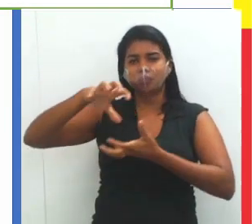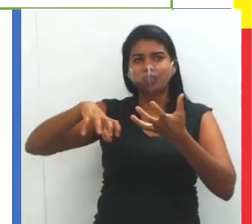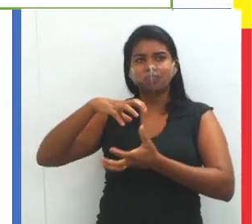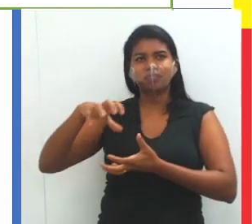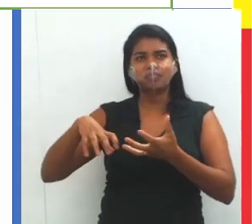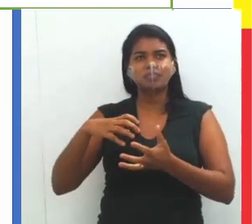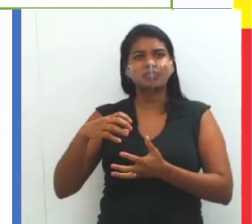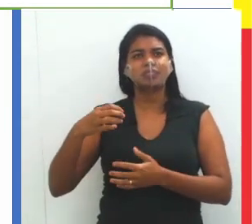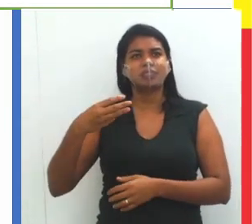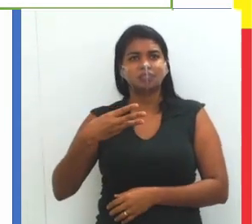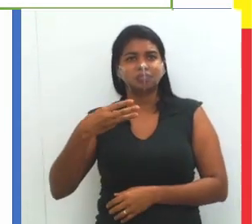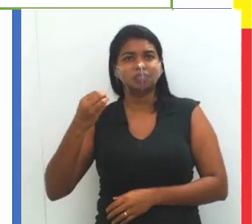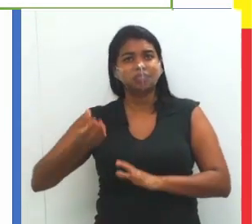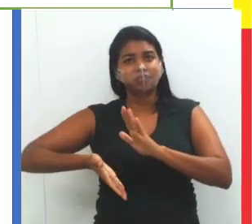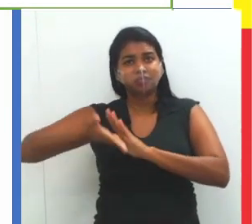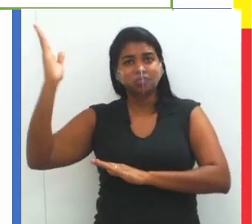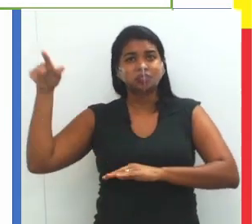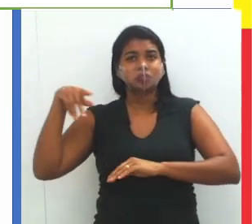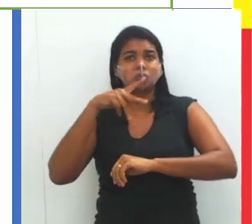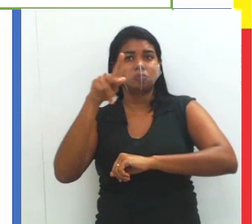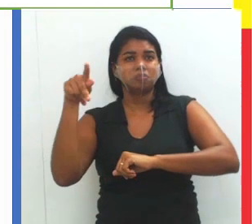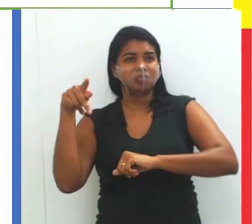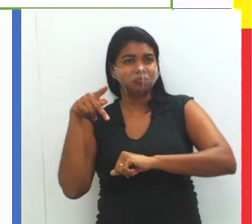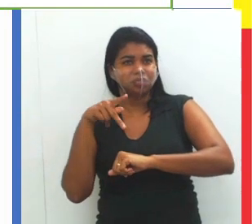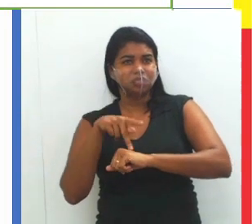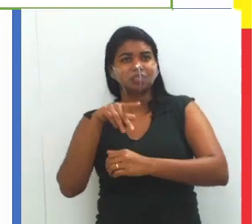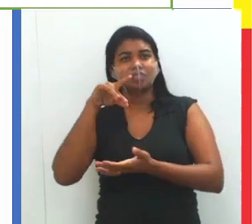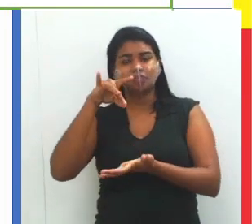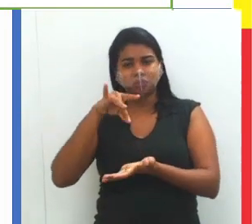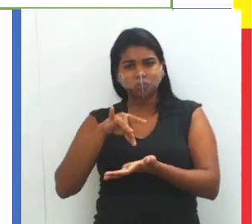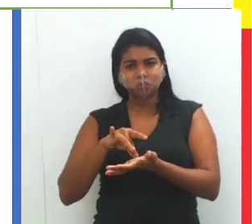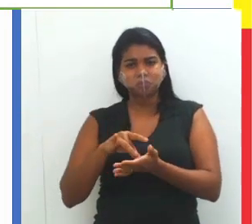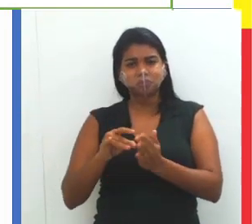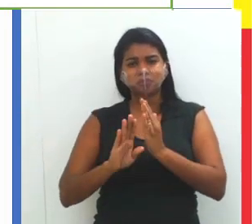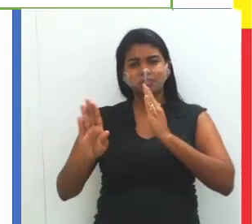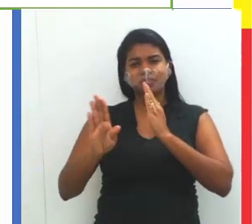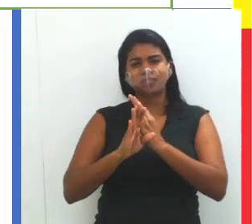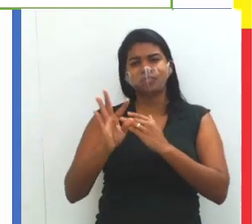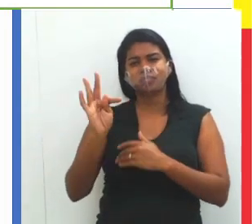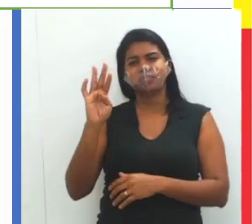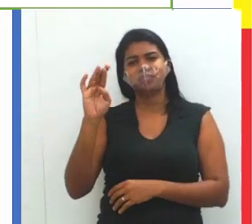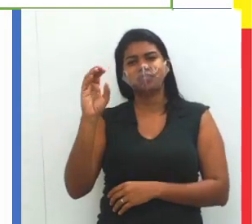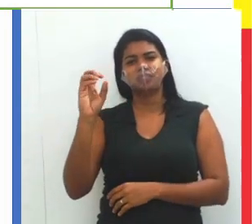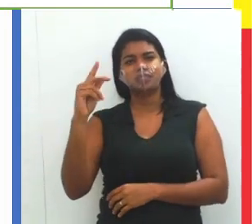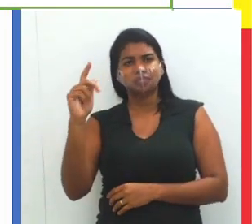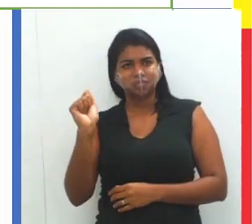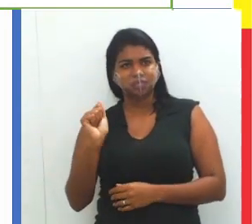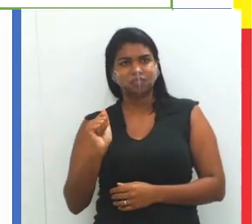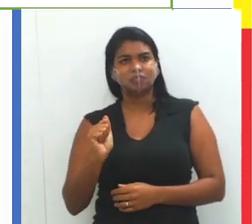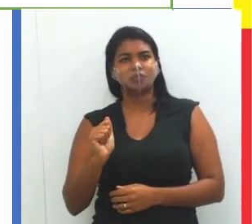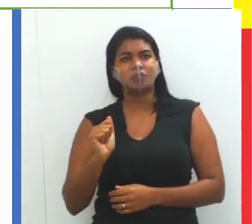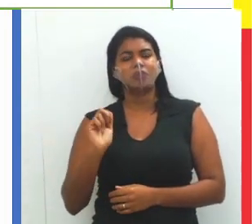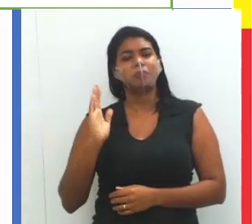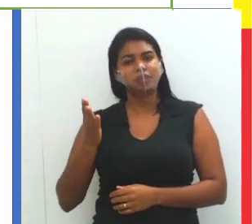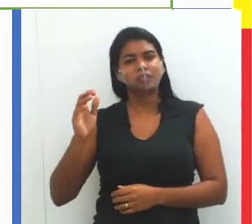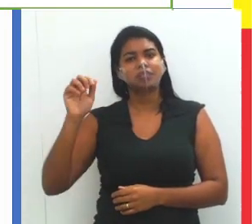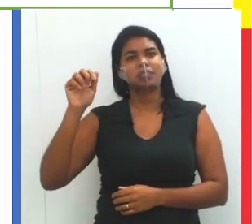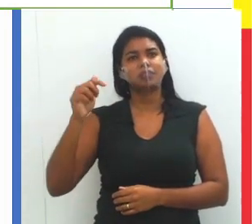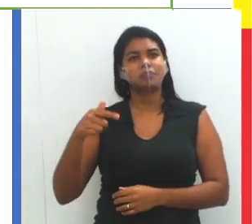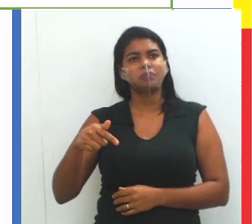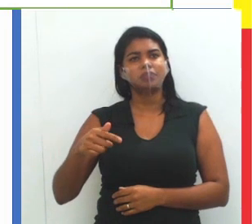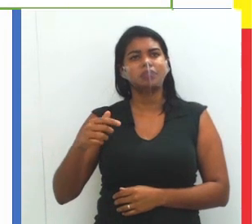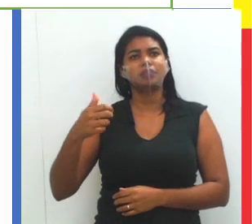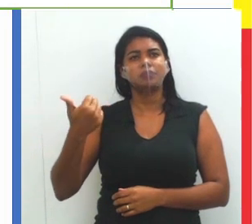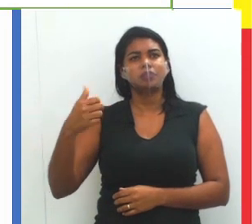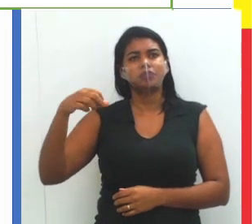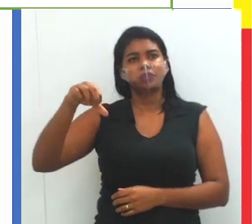de 30, viajou pelo país, era o corneteiro da tropa, interessante, não é? Em